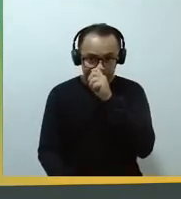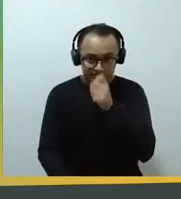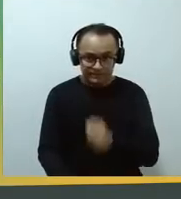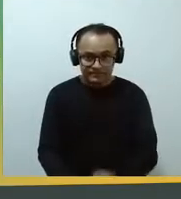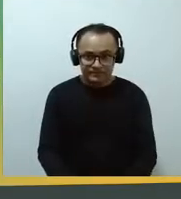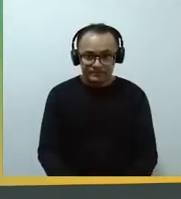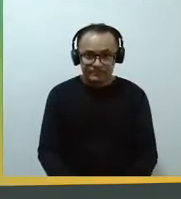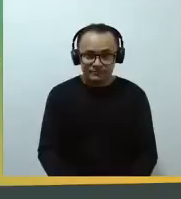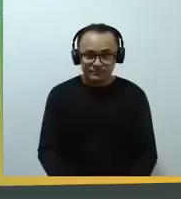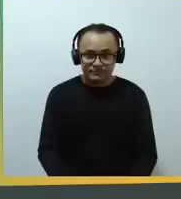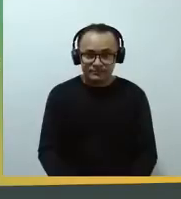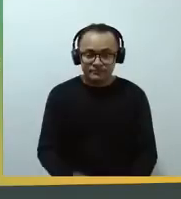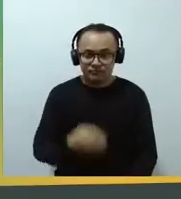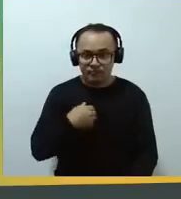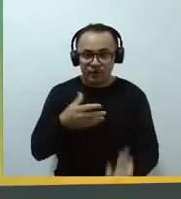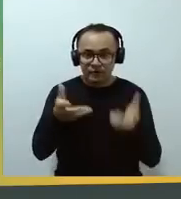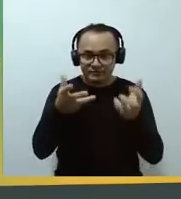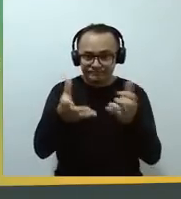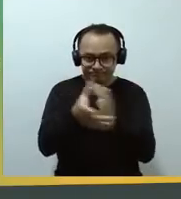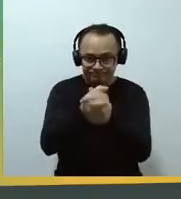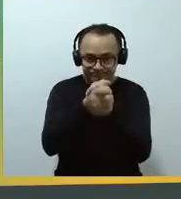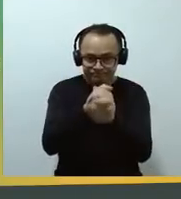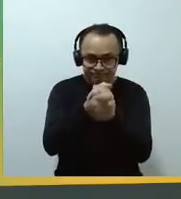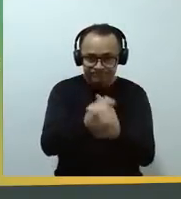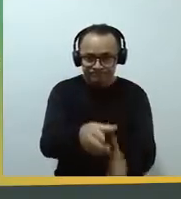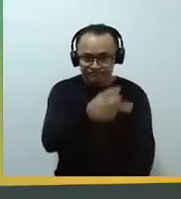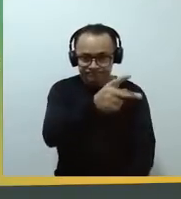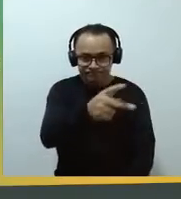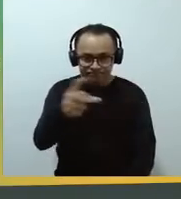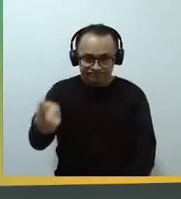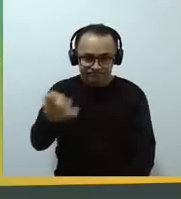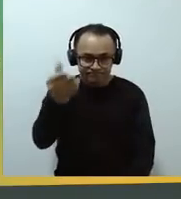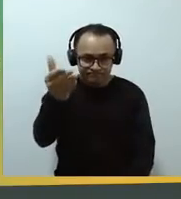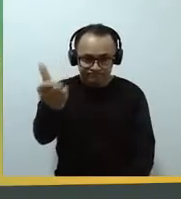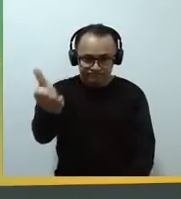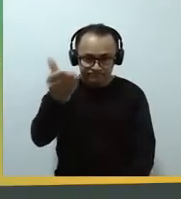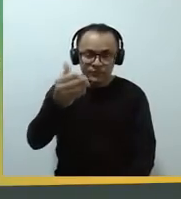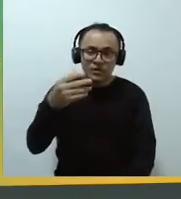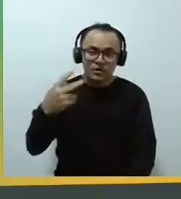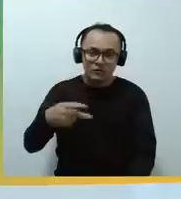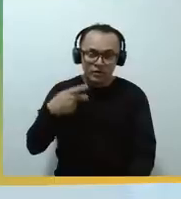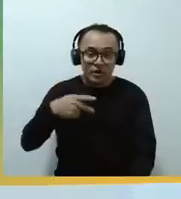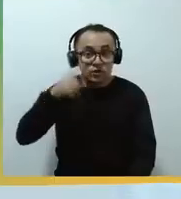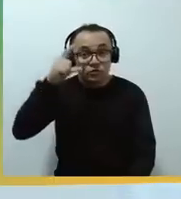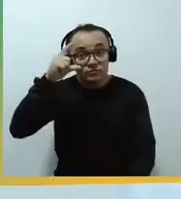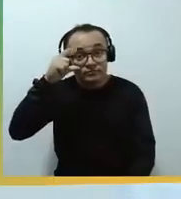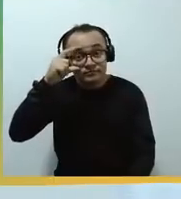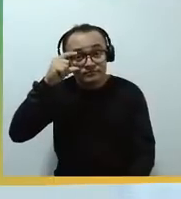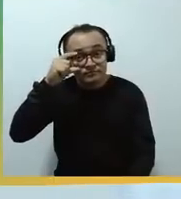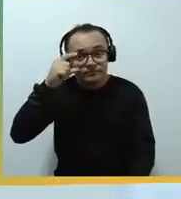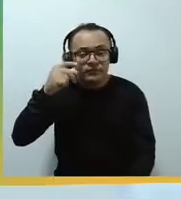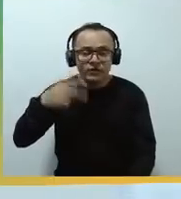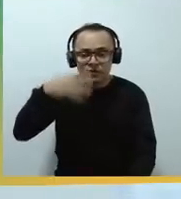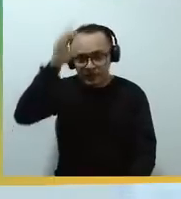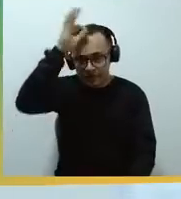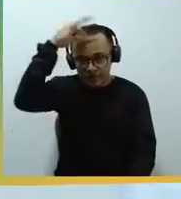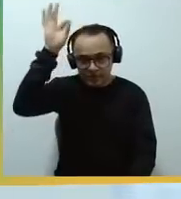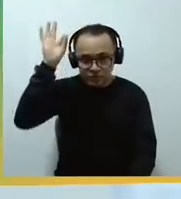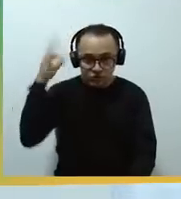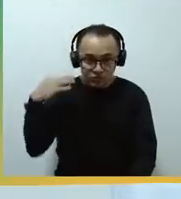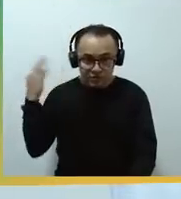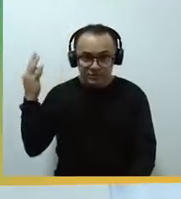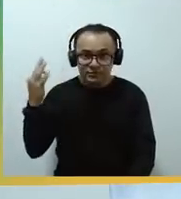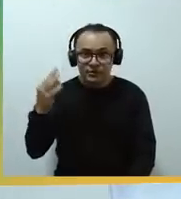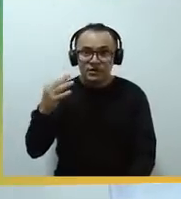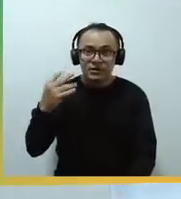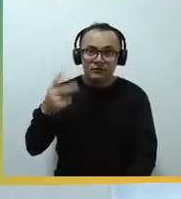Quero cumprimentar o senhor presidente, vereador Dr. Heron, vereadora Katsumi, vereadora